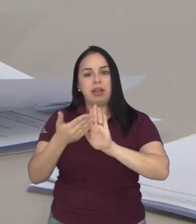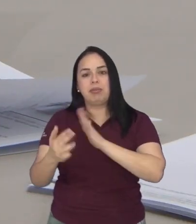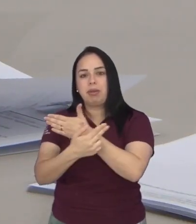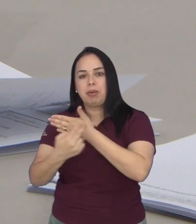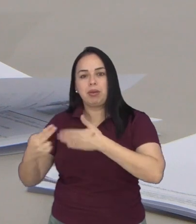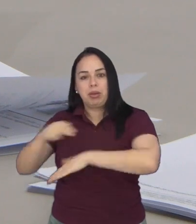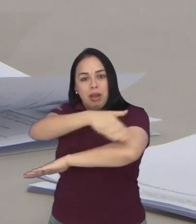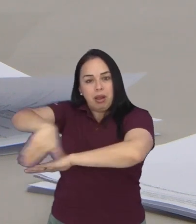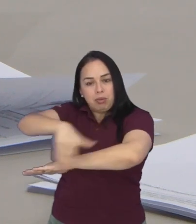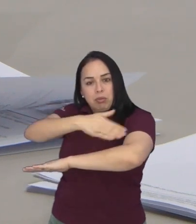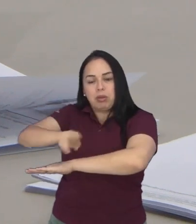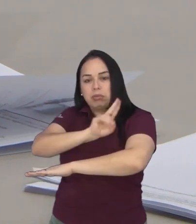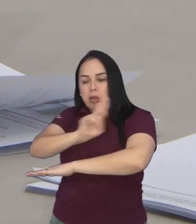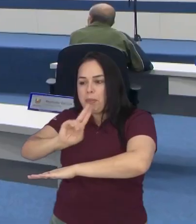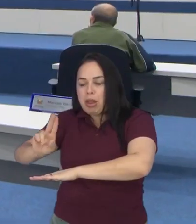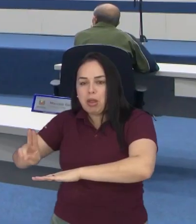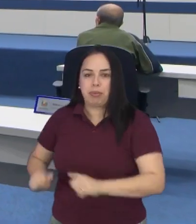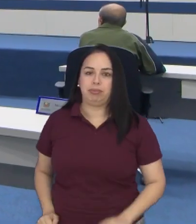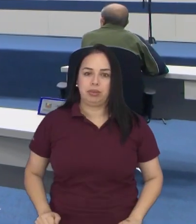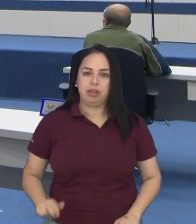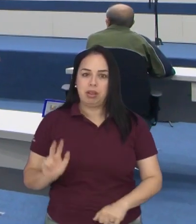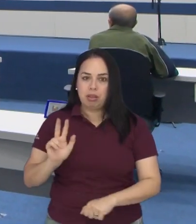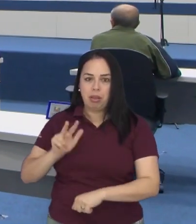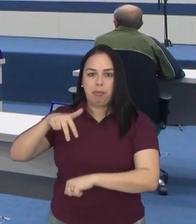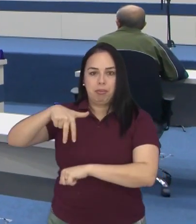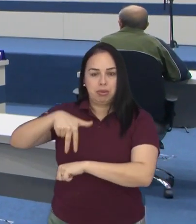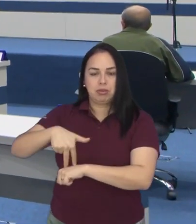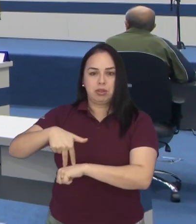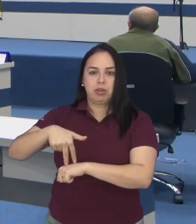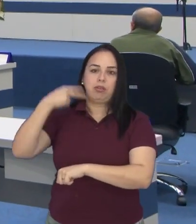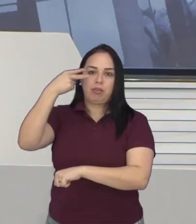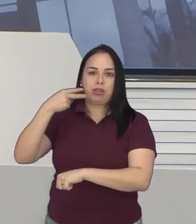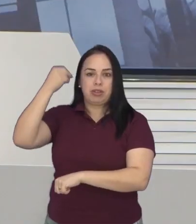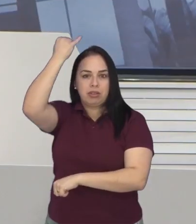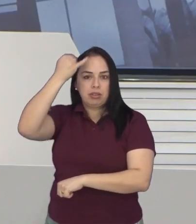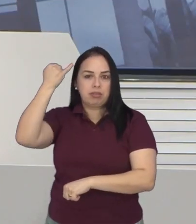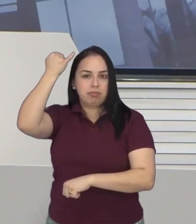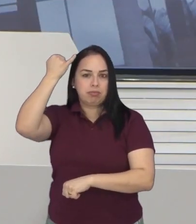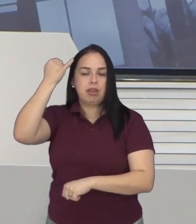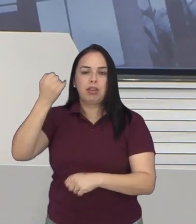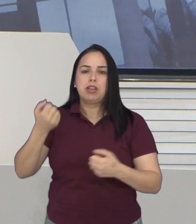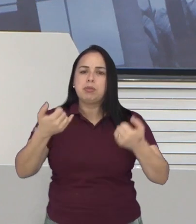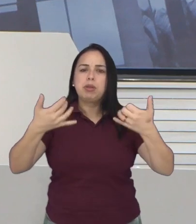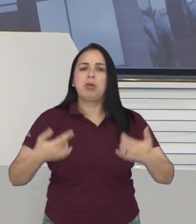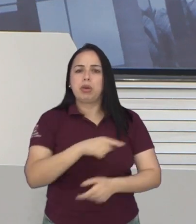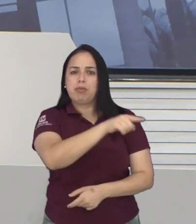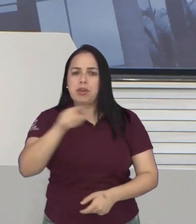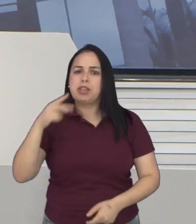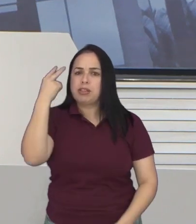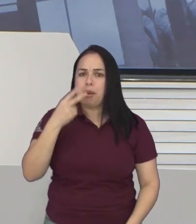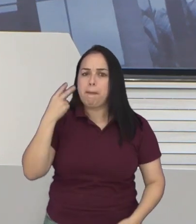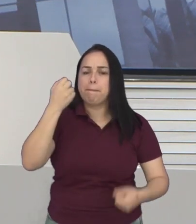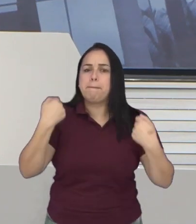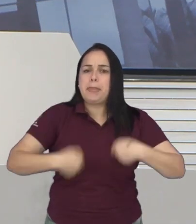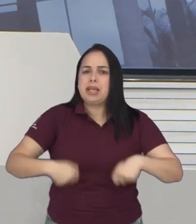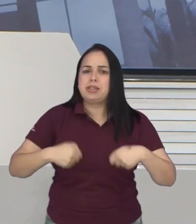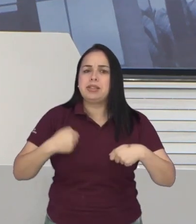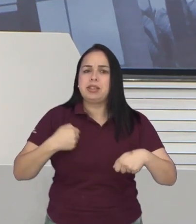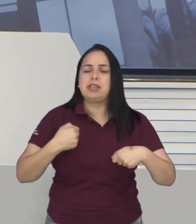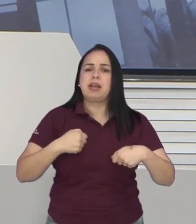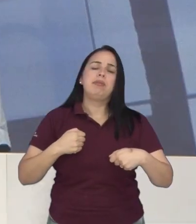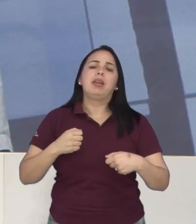ano. Entre eles, a proposta apresentada pelo vereador Juvenil Silvério, que regulamenta a instalação de gradis do tipo